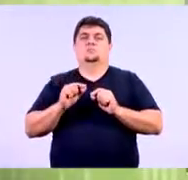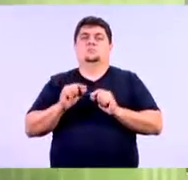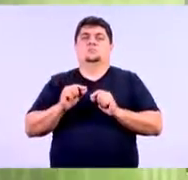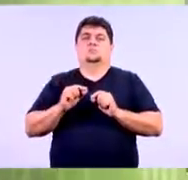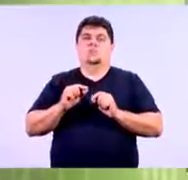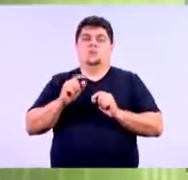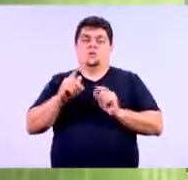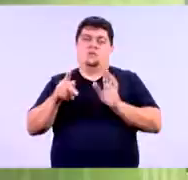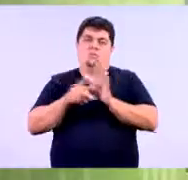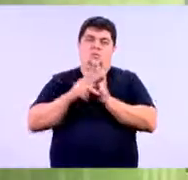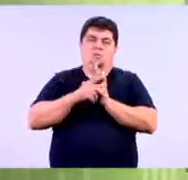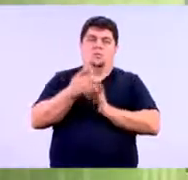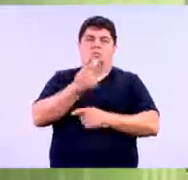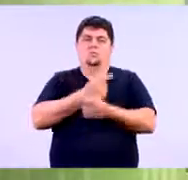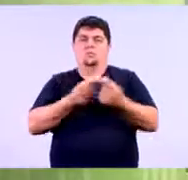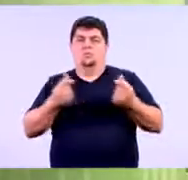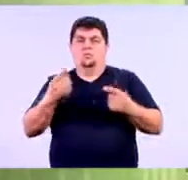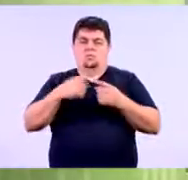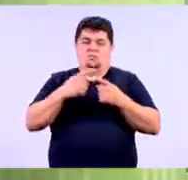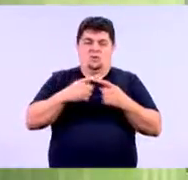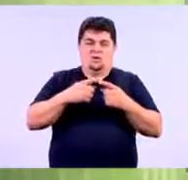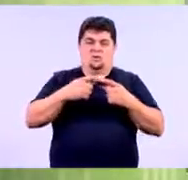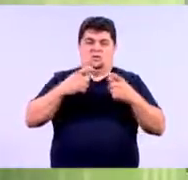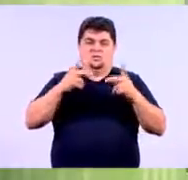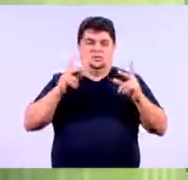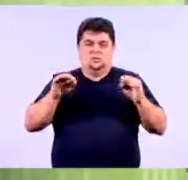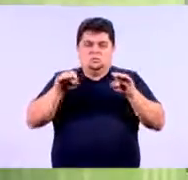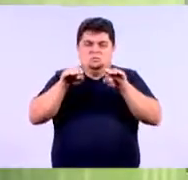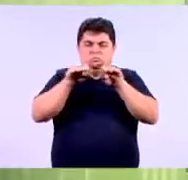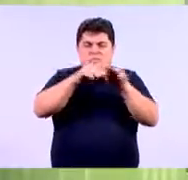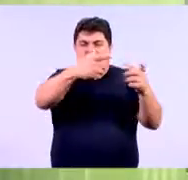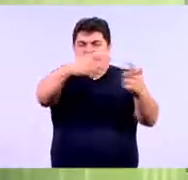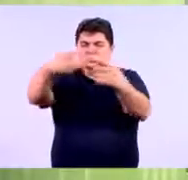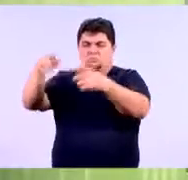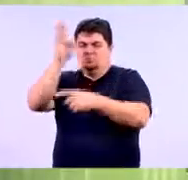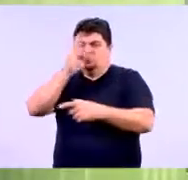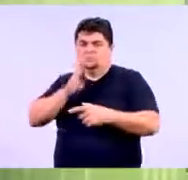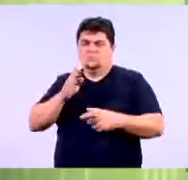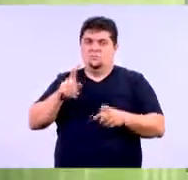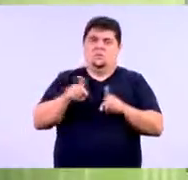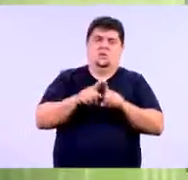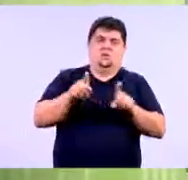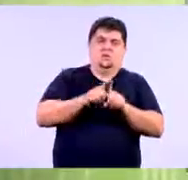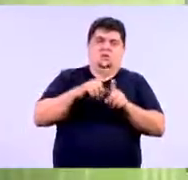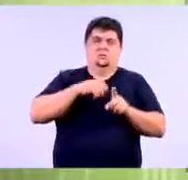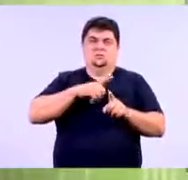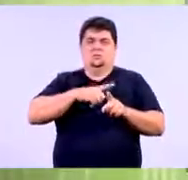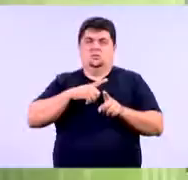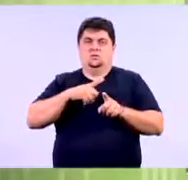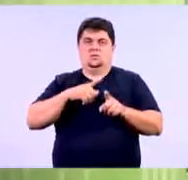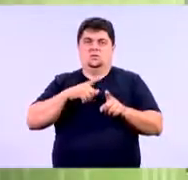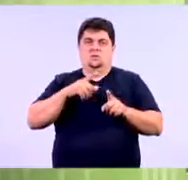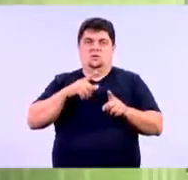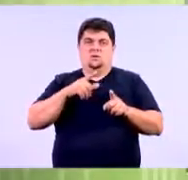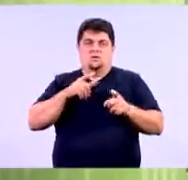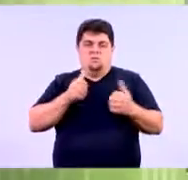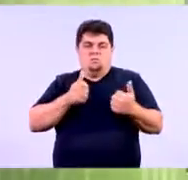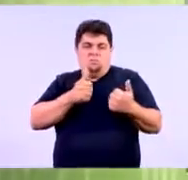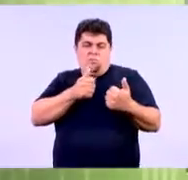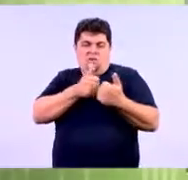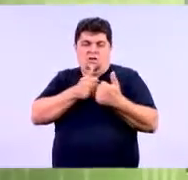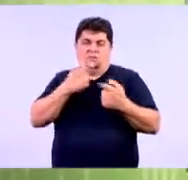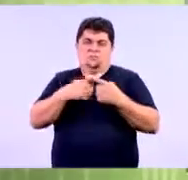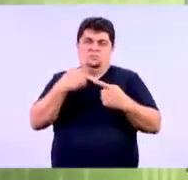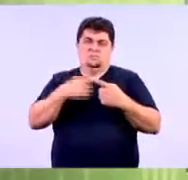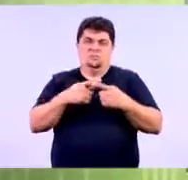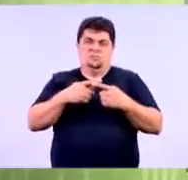princípio tributário da uniformidade geográfica e o princípio tributário da uniformidade tributária, eles têm um liame muito próximo, uma vez que